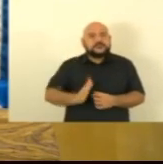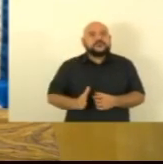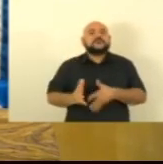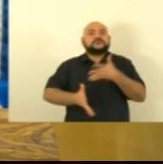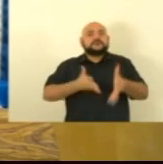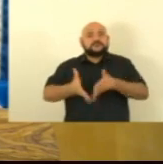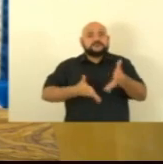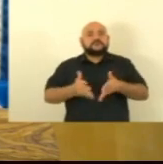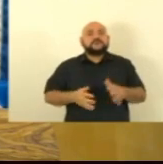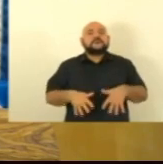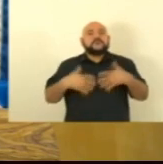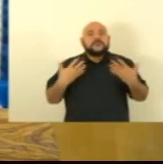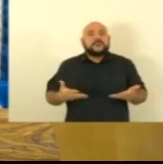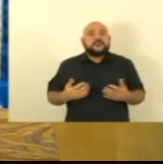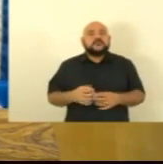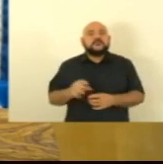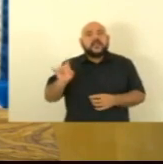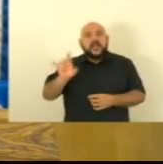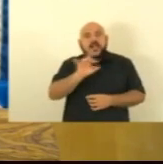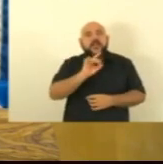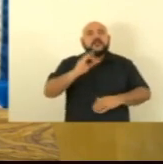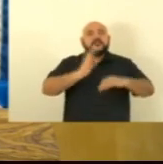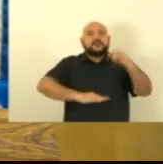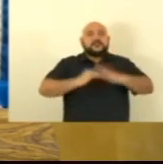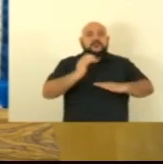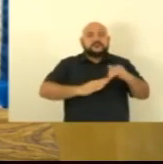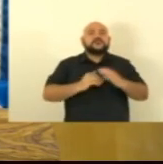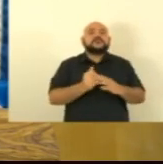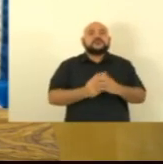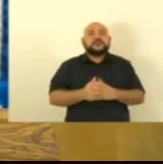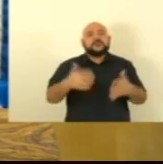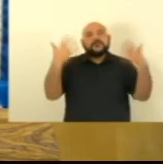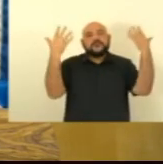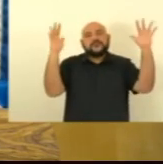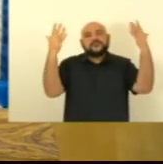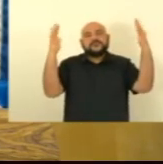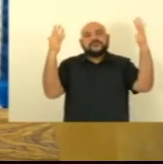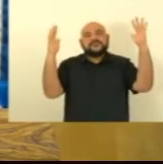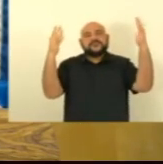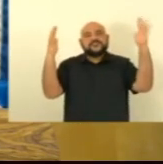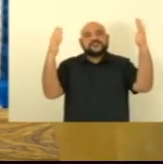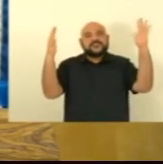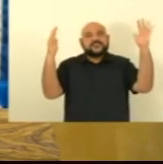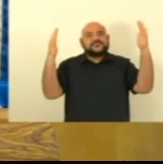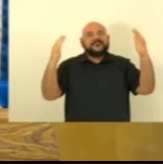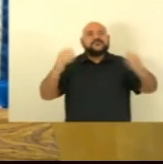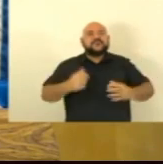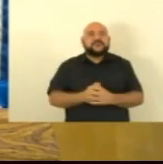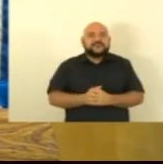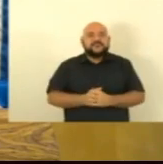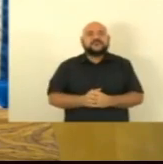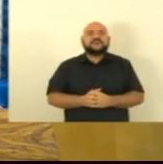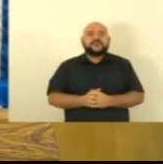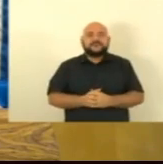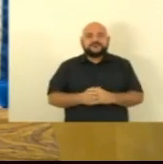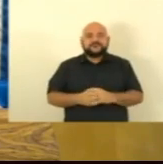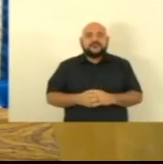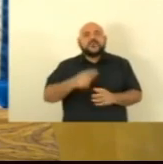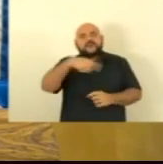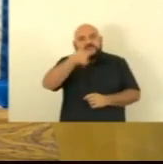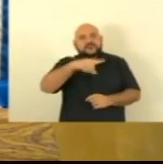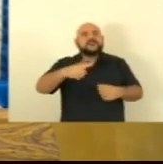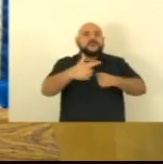os profissionais, o nosso muito obrigado, parabéns pela ação de vocês, pela função de